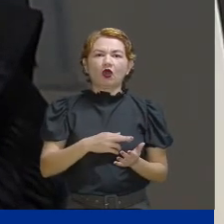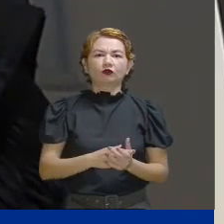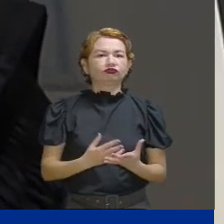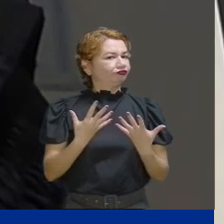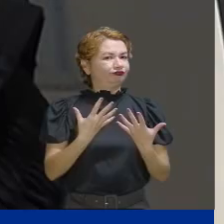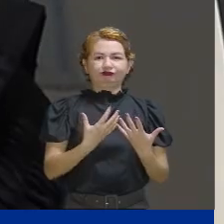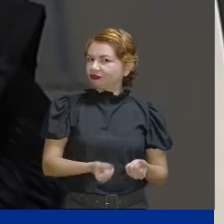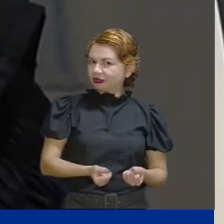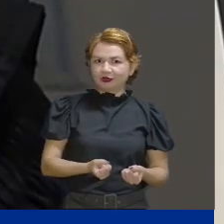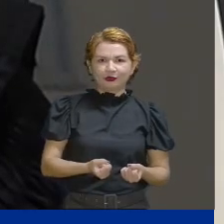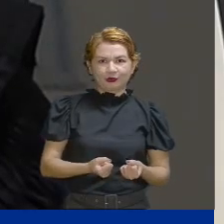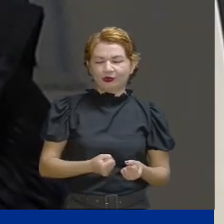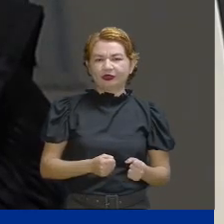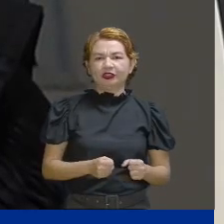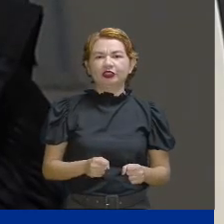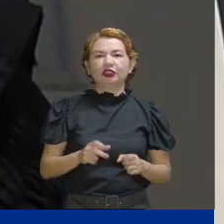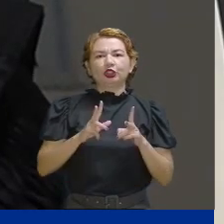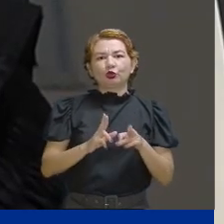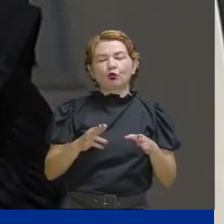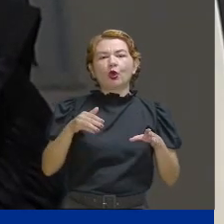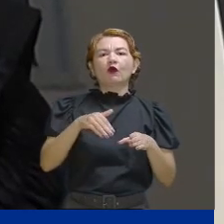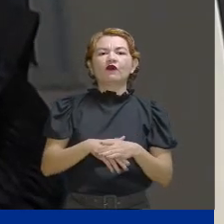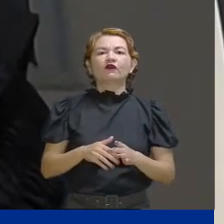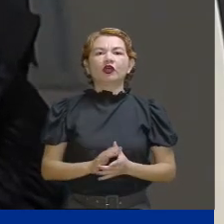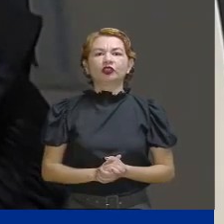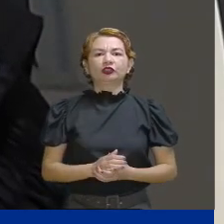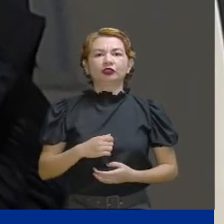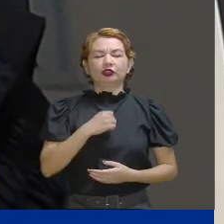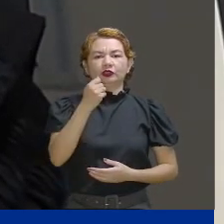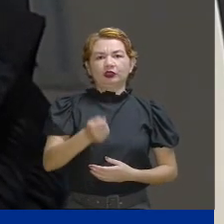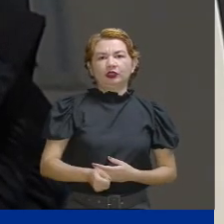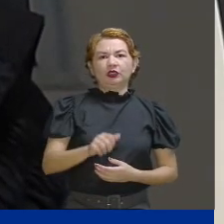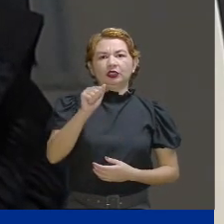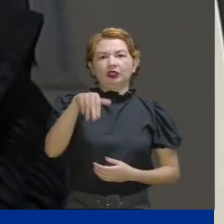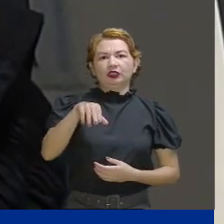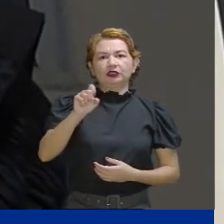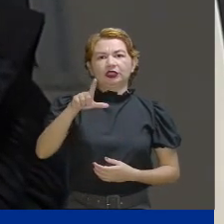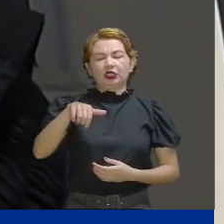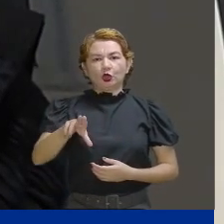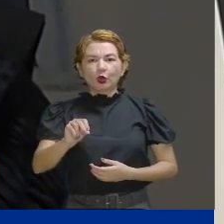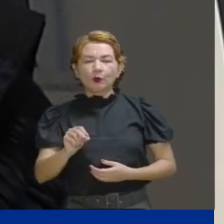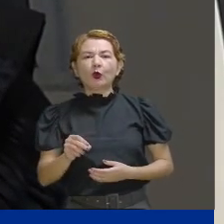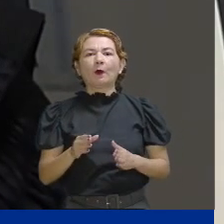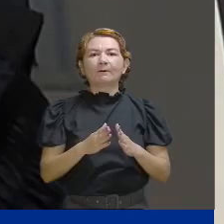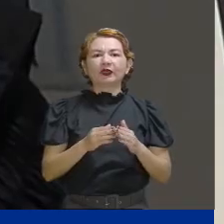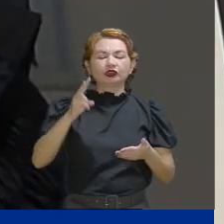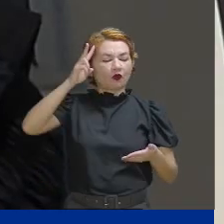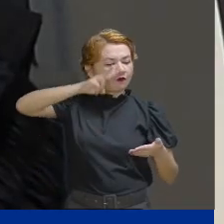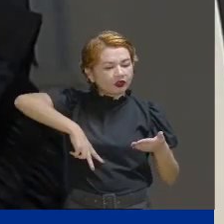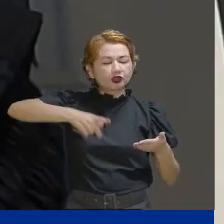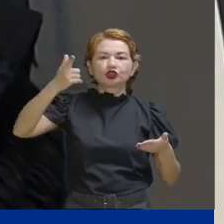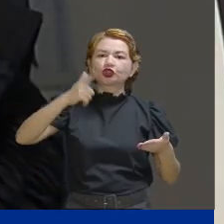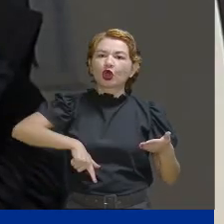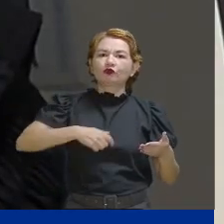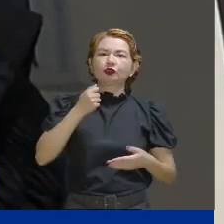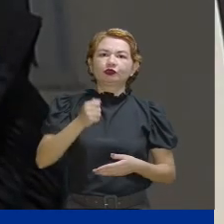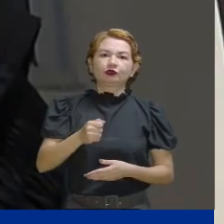rejeição, do que foi acompanhado pelo juiz Anselmo Gonçalves, pediu vista à juíza Tina